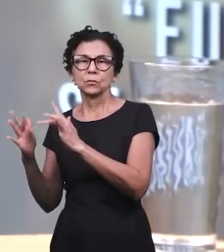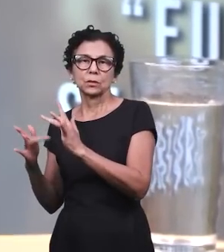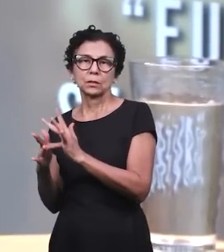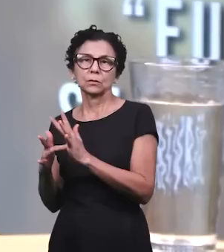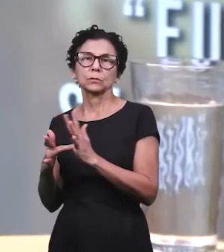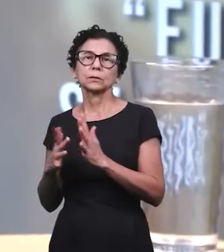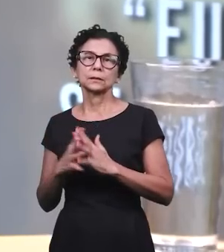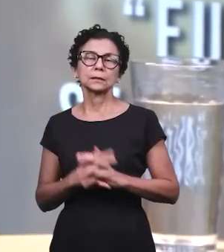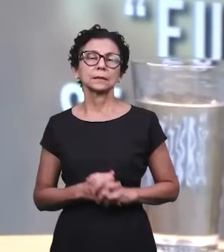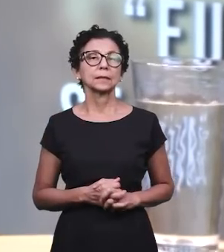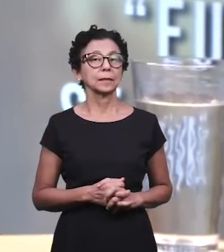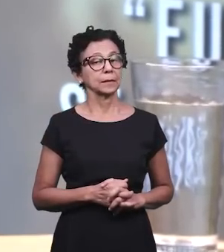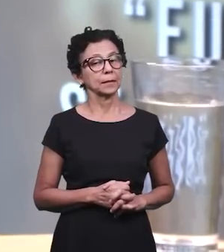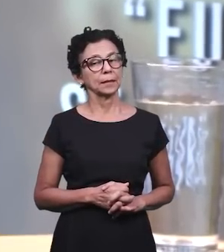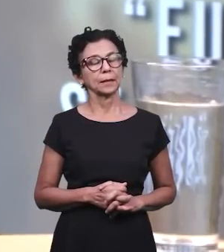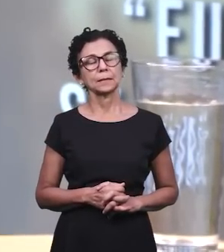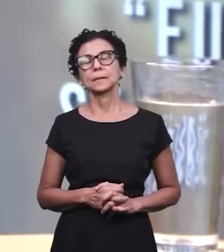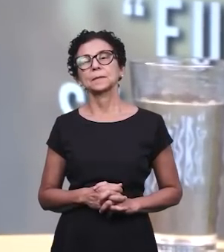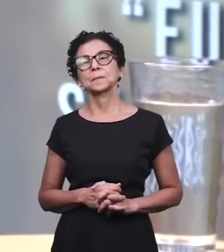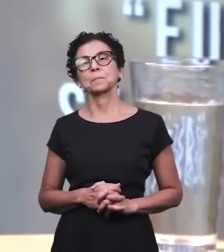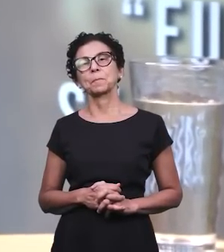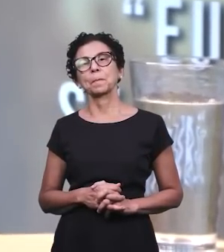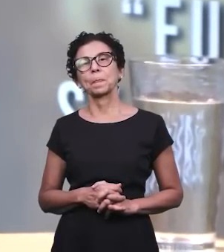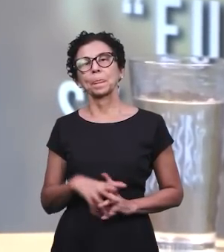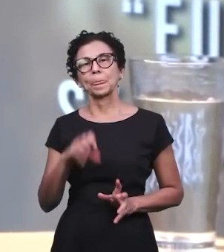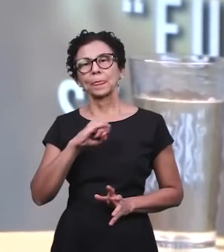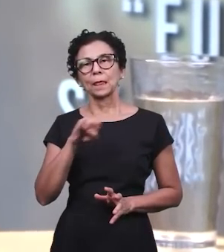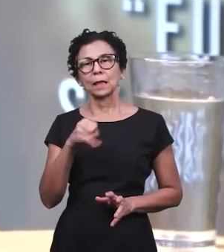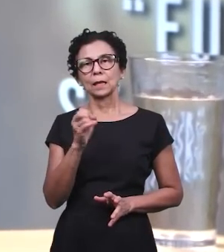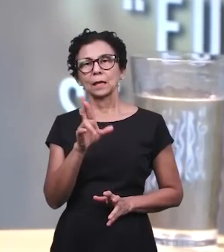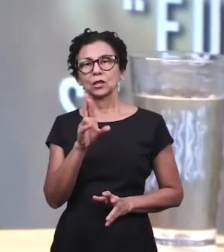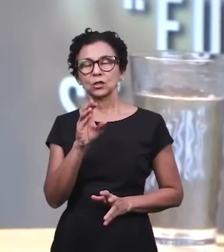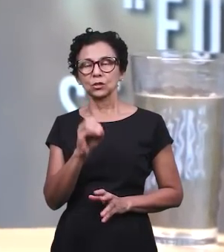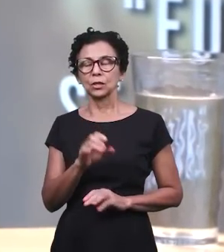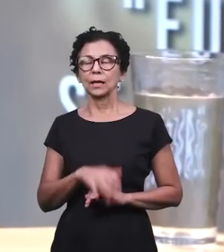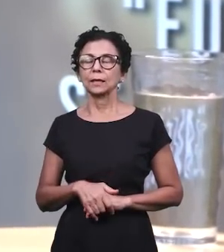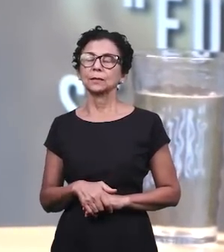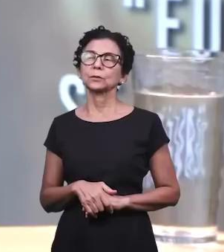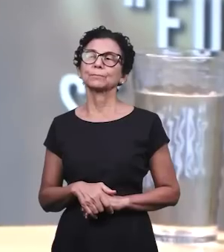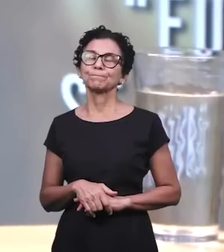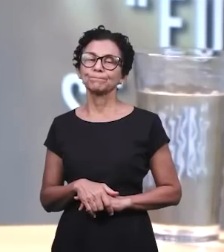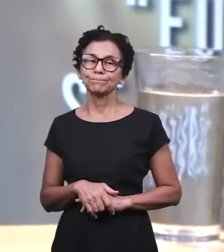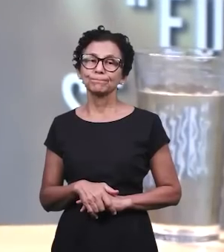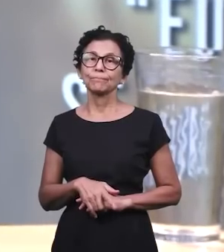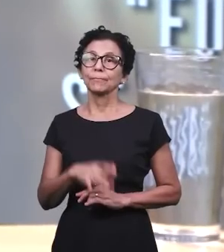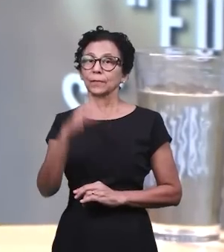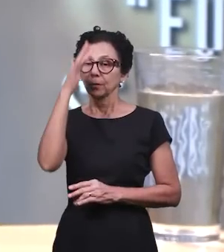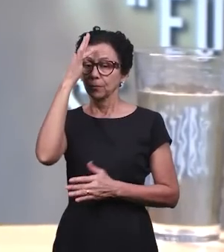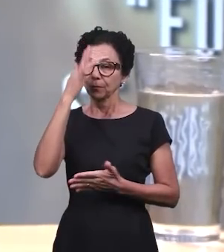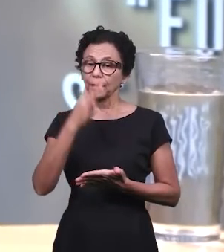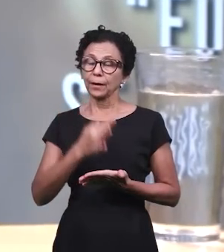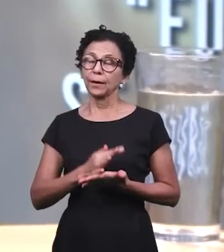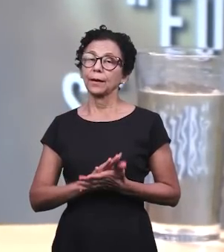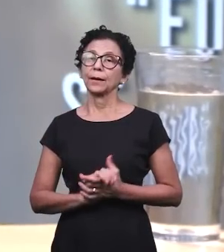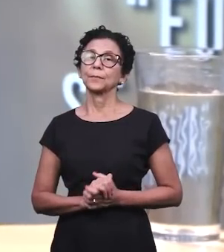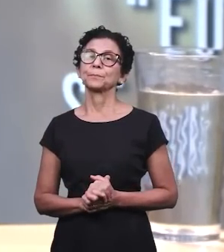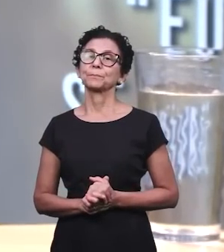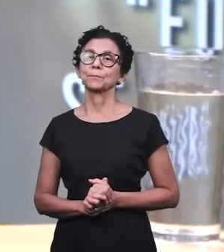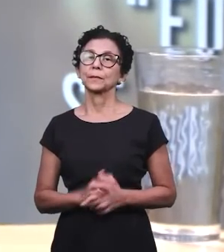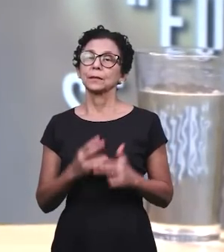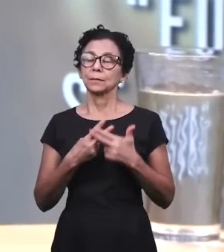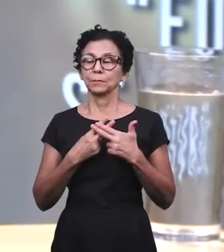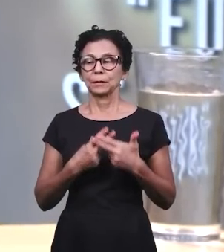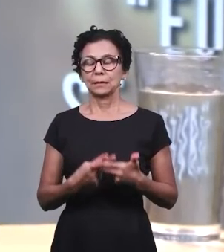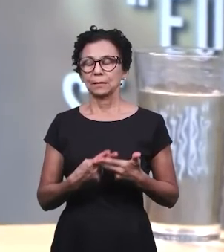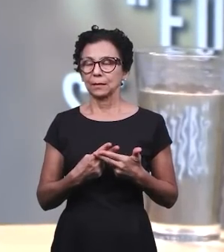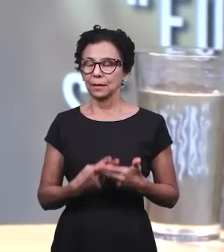né? Primeiro de fé, de saber esperar o tempo certo, aguardar, sabia que o Senhor tinha a solução, então